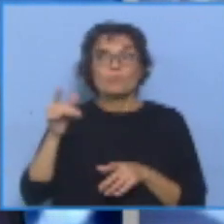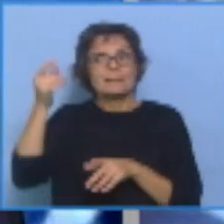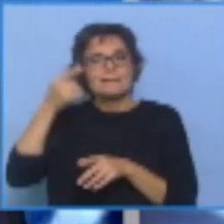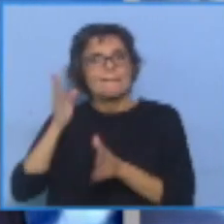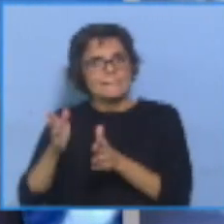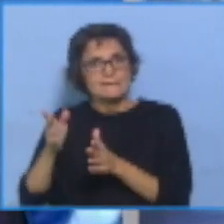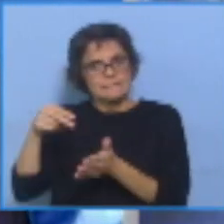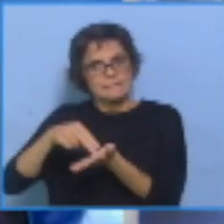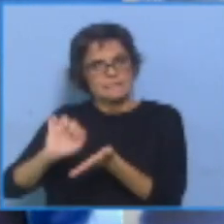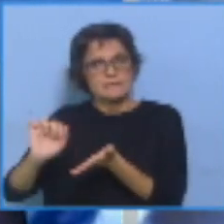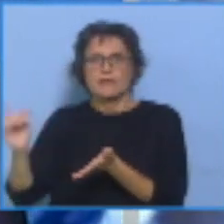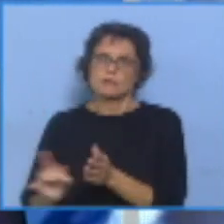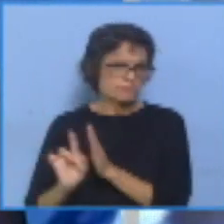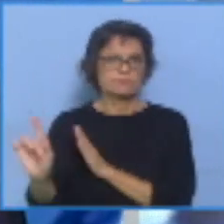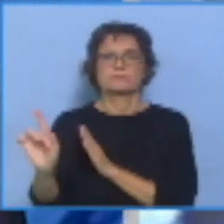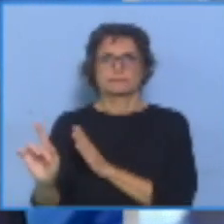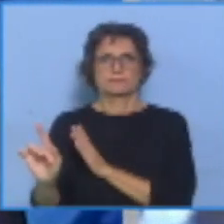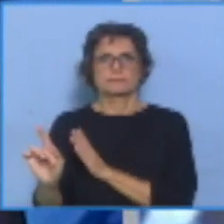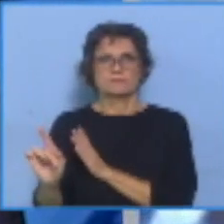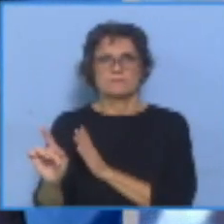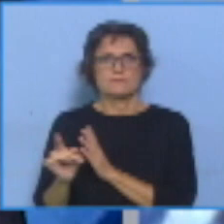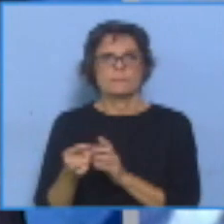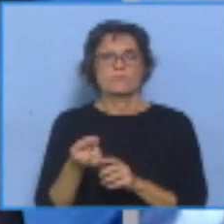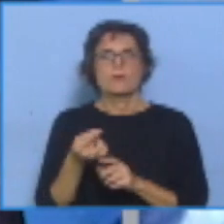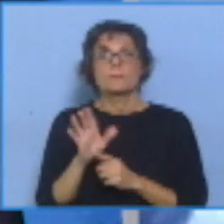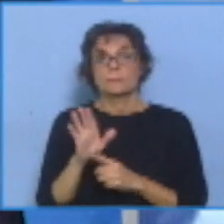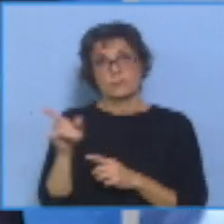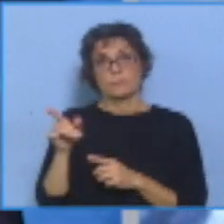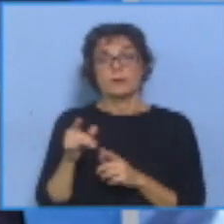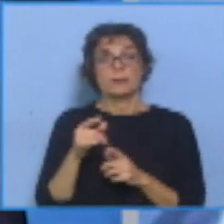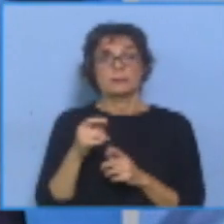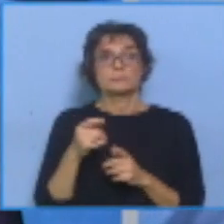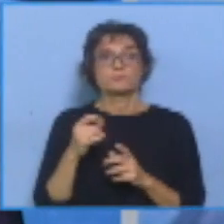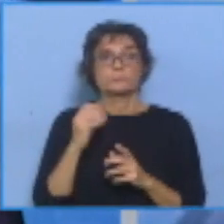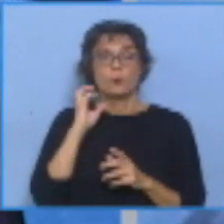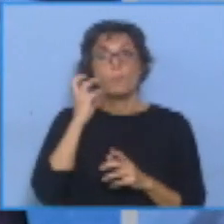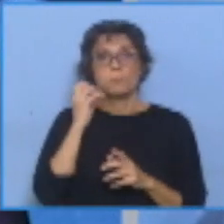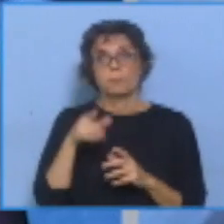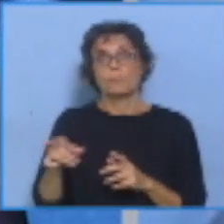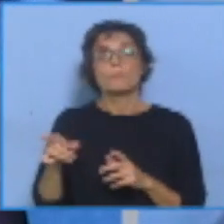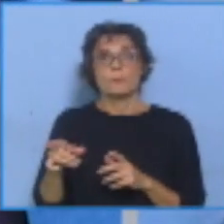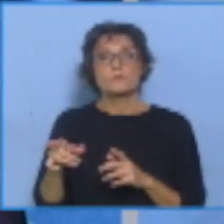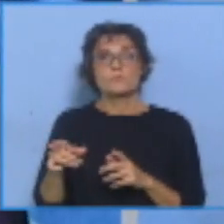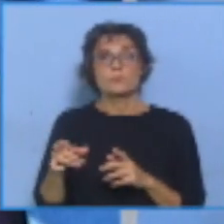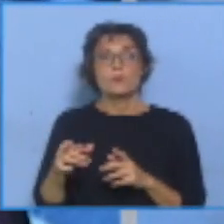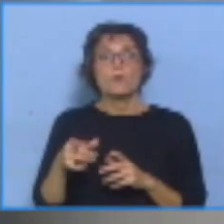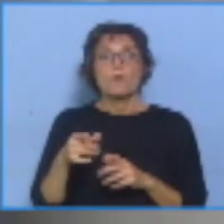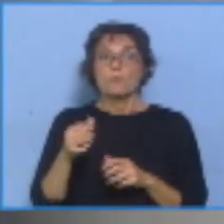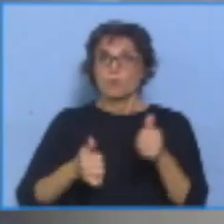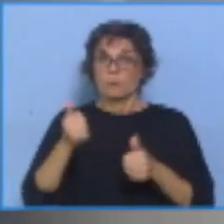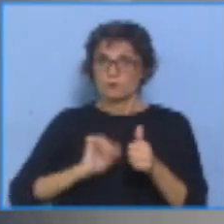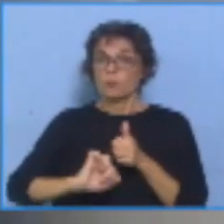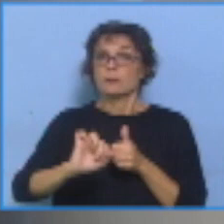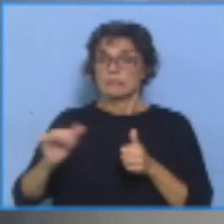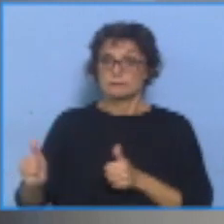a mandatária da candidatura presidencial de Mário Soares em Lisboa. Pela relação que tinham também um com o outro. Pela relação pessoal